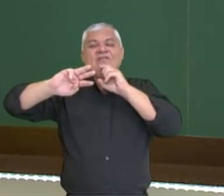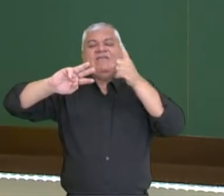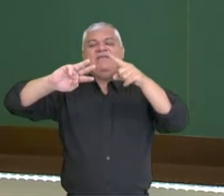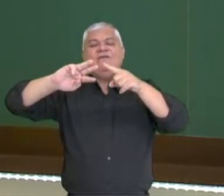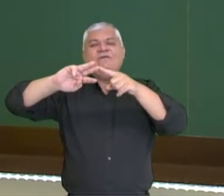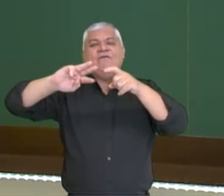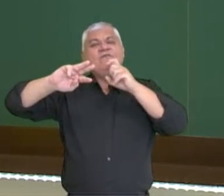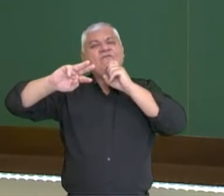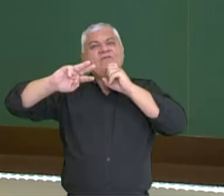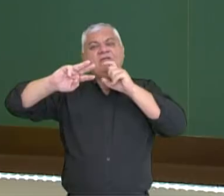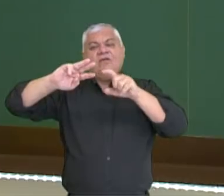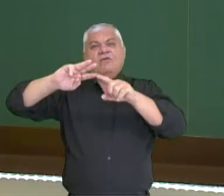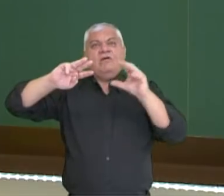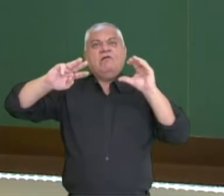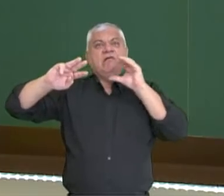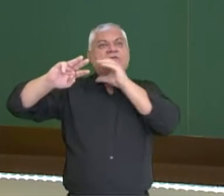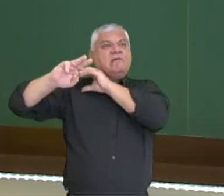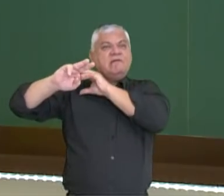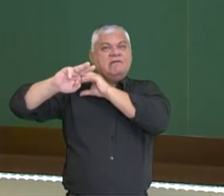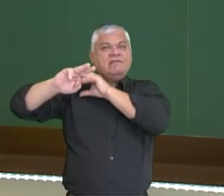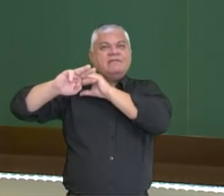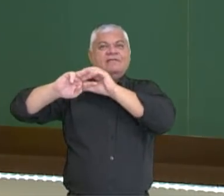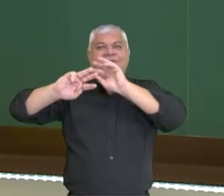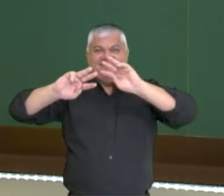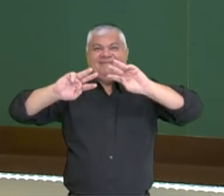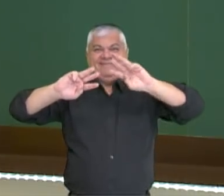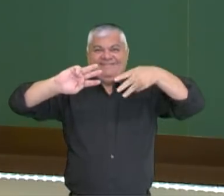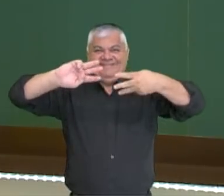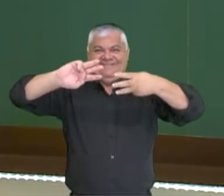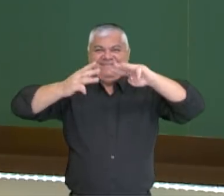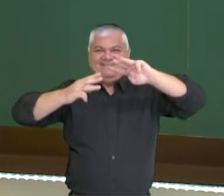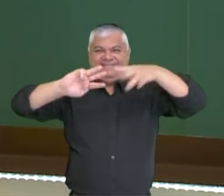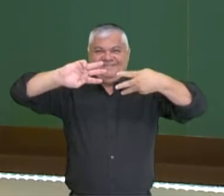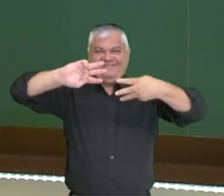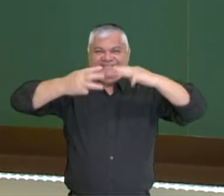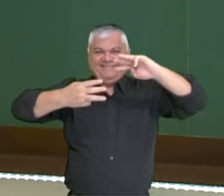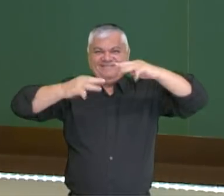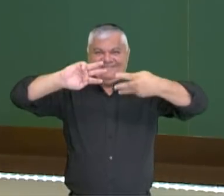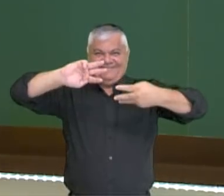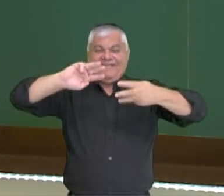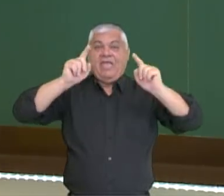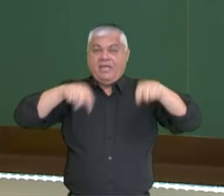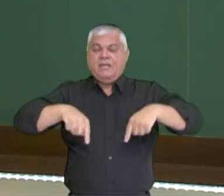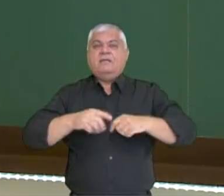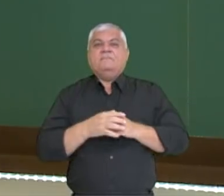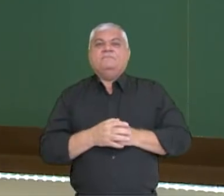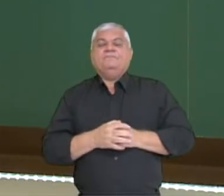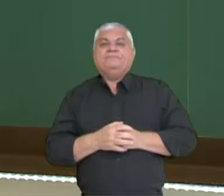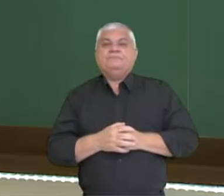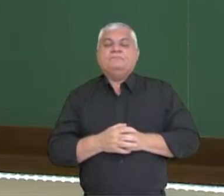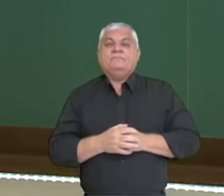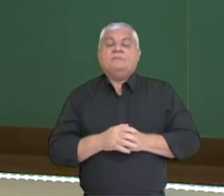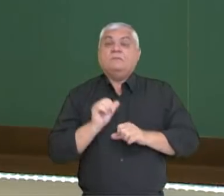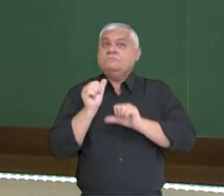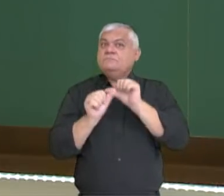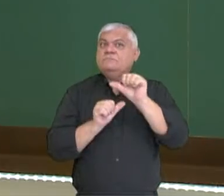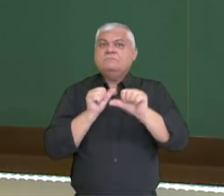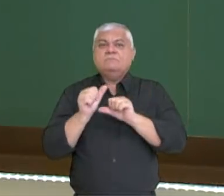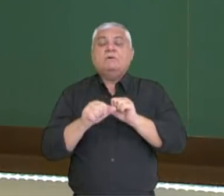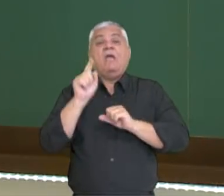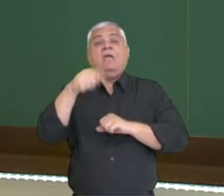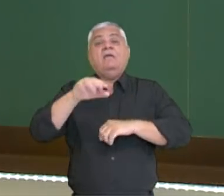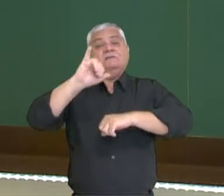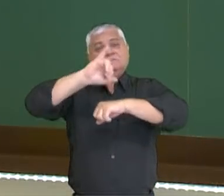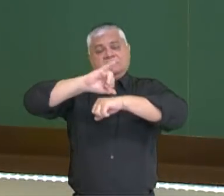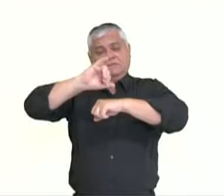dessa característica natural ali, por isso que eu digo inversão térmica, certo? Fenômeno atmosférico muito comum em grandes